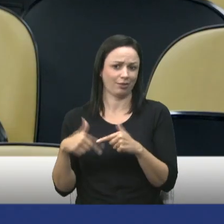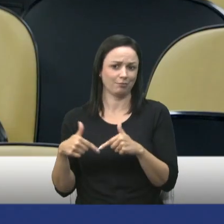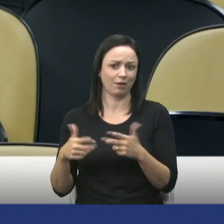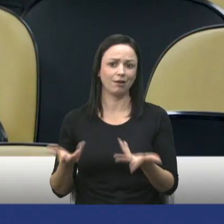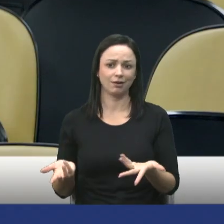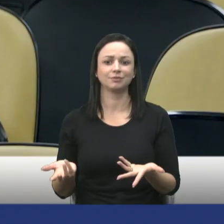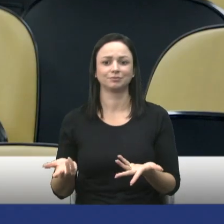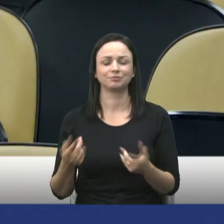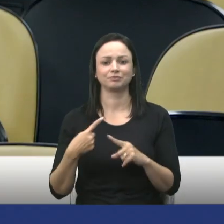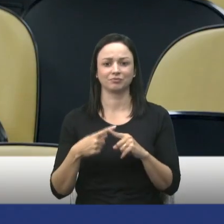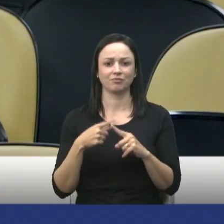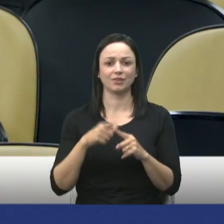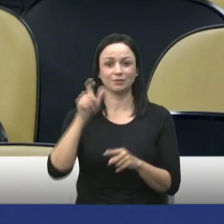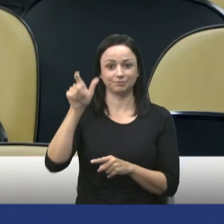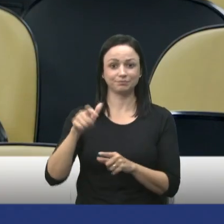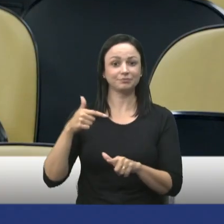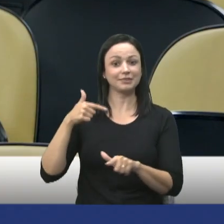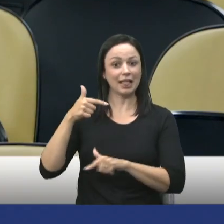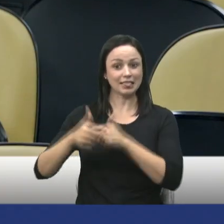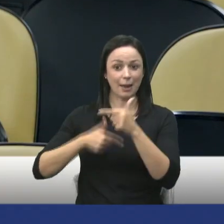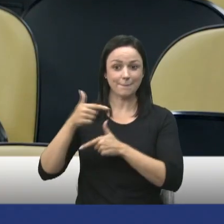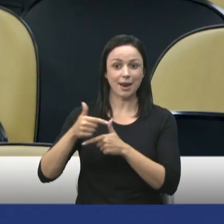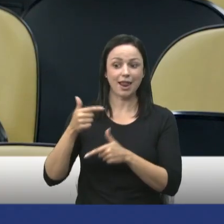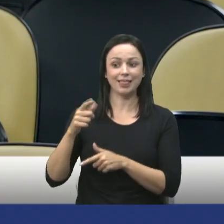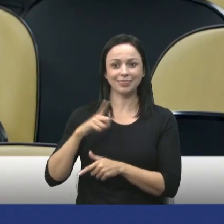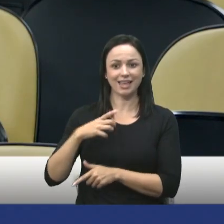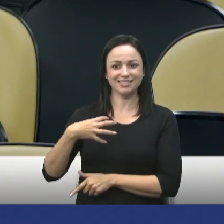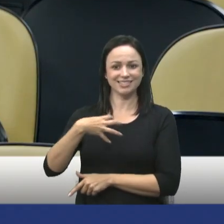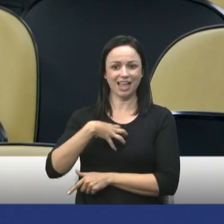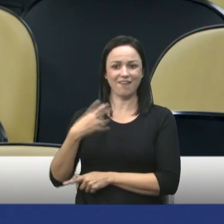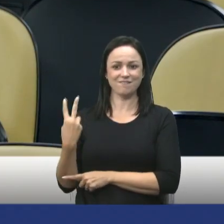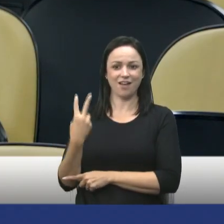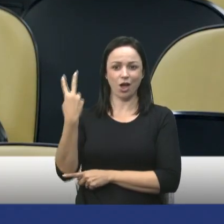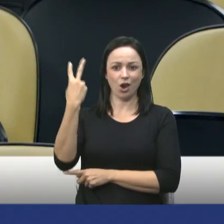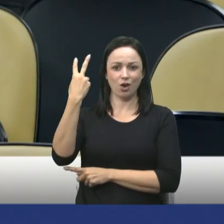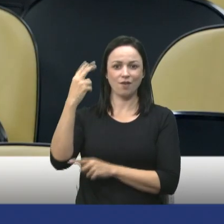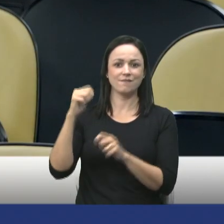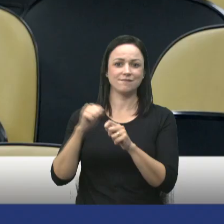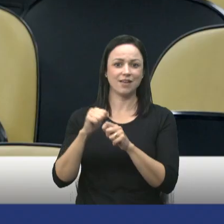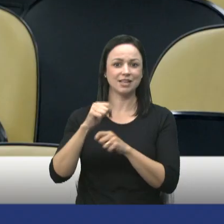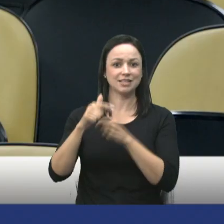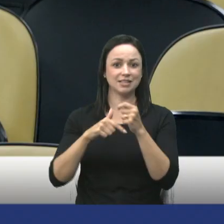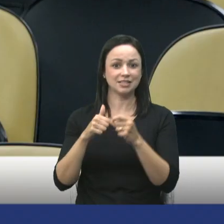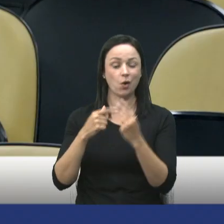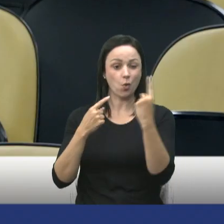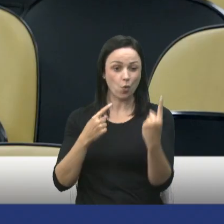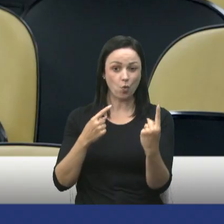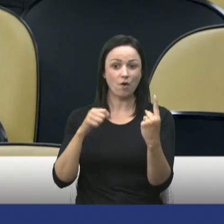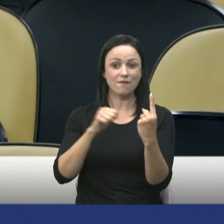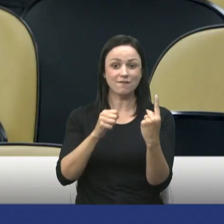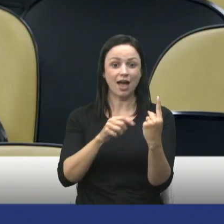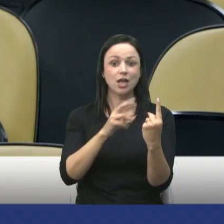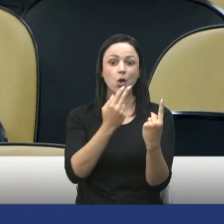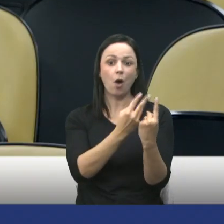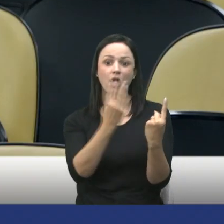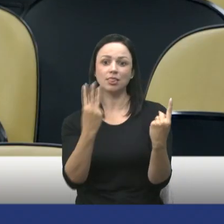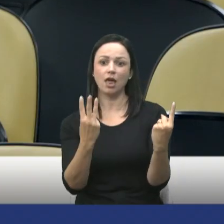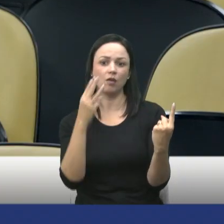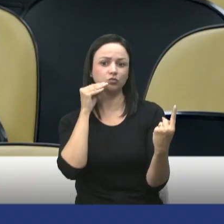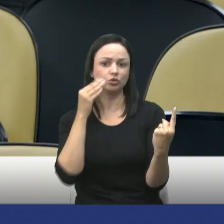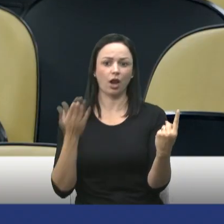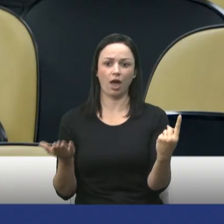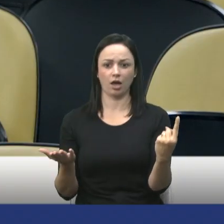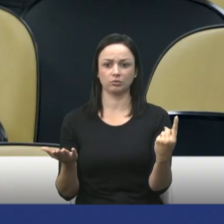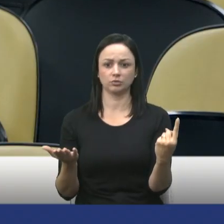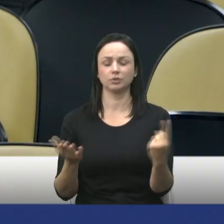agente, a partir do momento que ele trabalha valorizado, hoje tem agentes que fazem o serviço de 3 funcionários. Então, a gente gera também uma economia